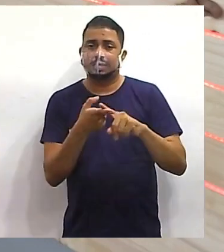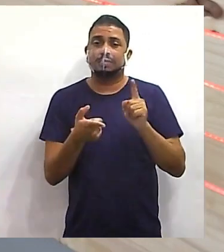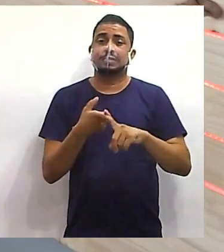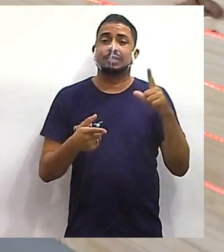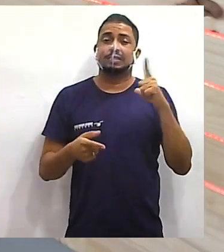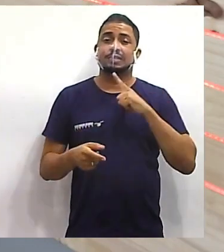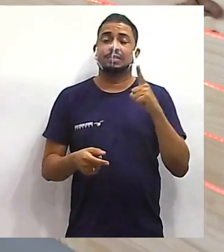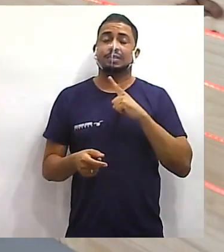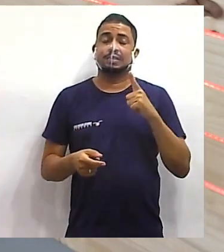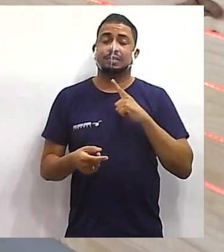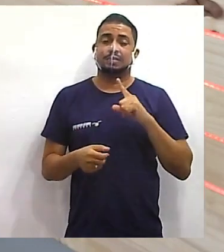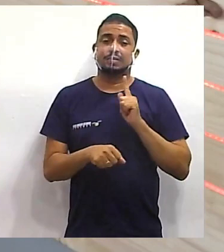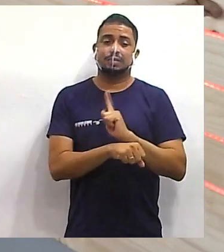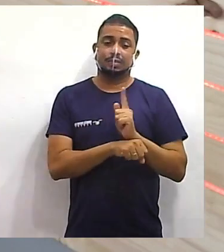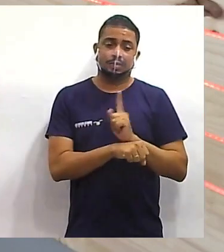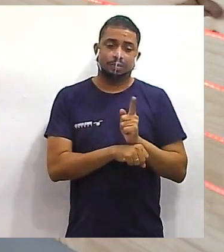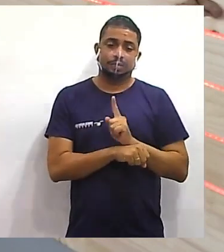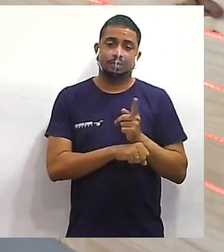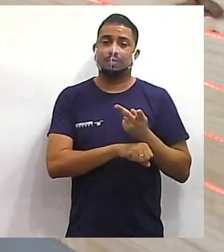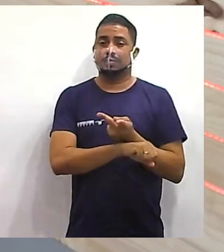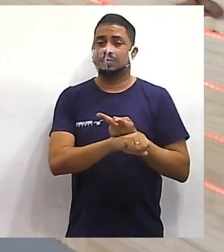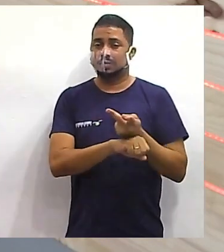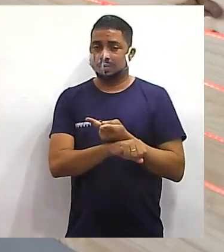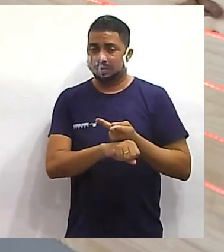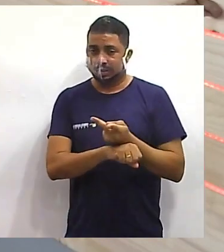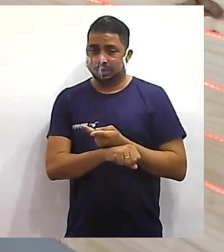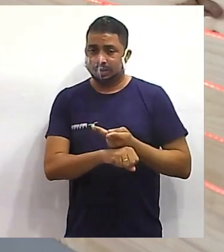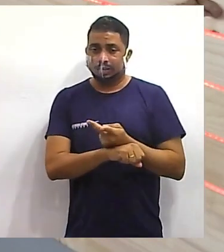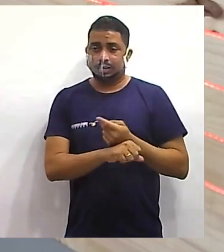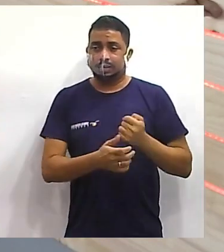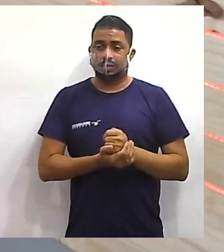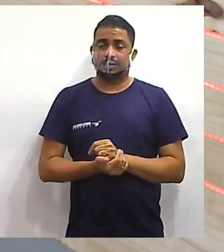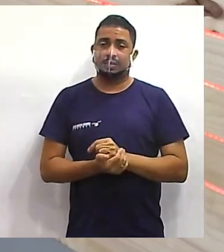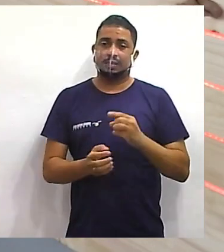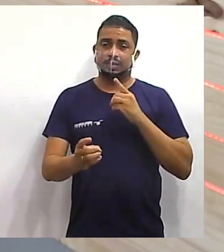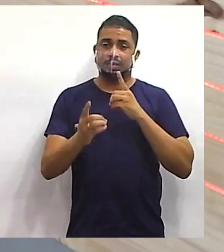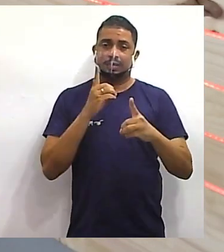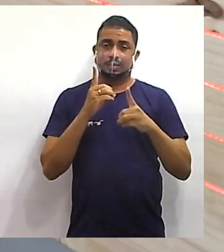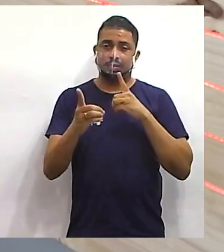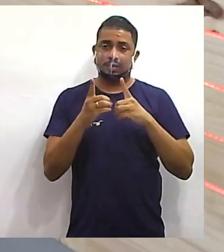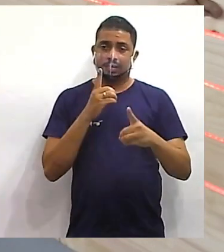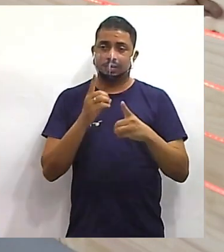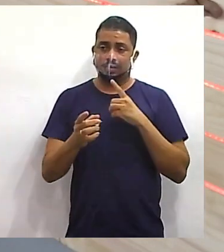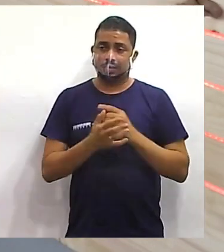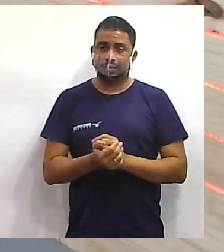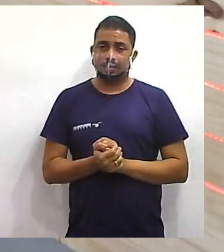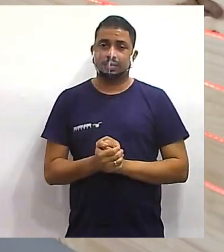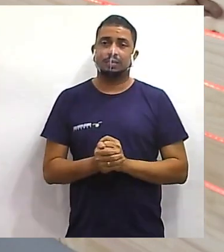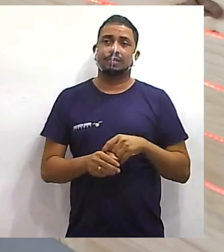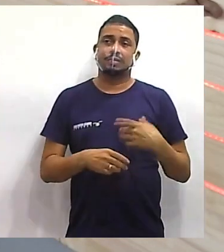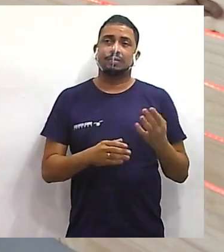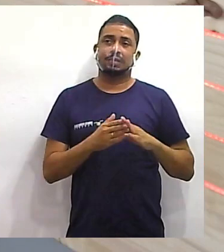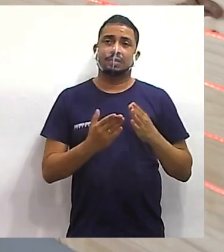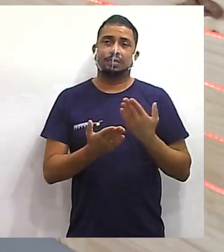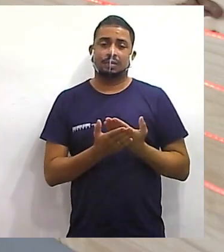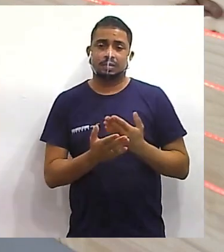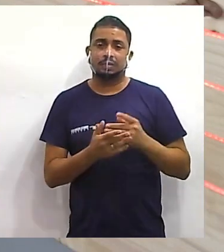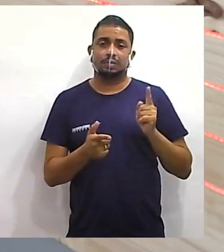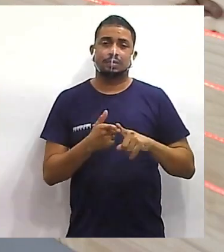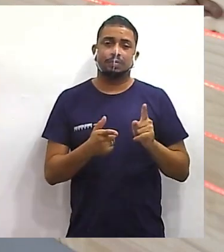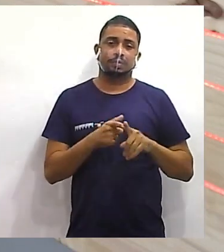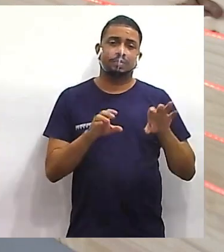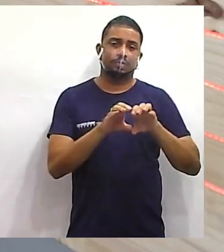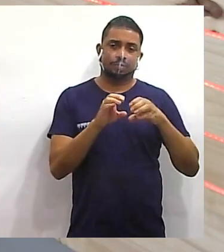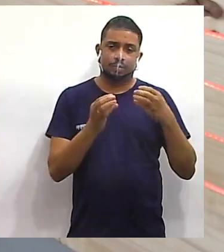também uma gestão que ela busca, né, trazer esse diálogo constante, tanto com os estudantes como a comunidade,